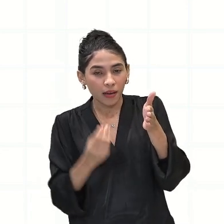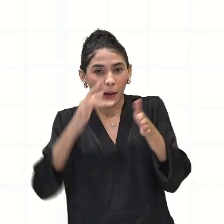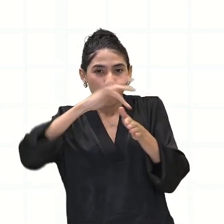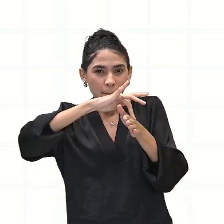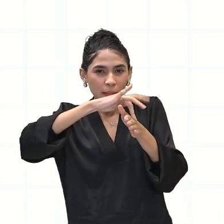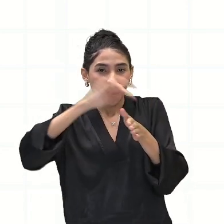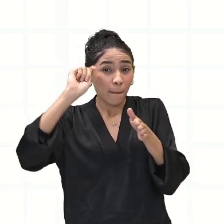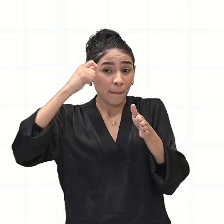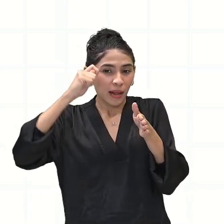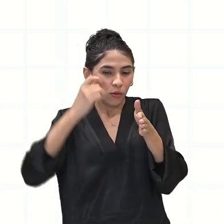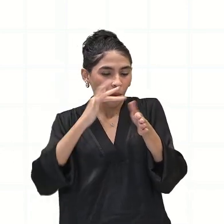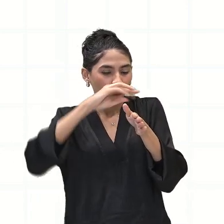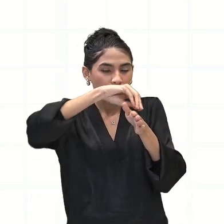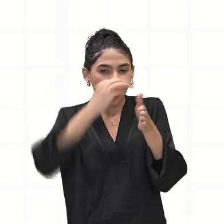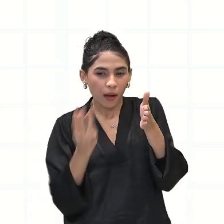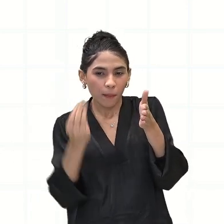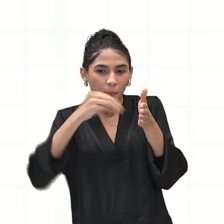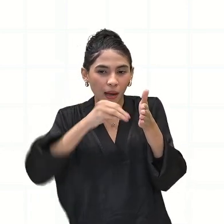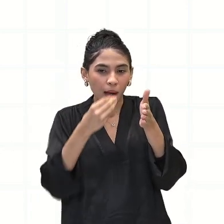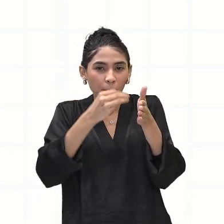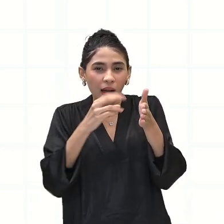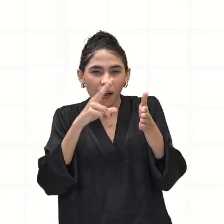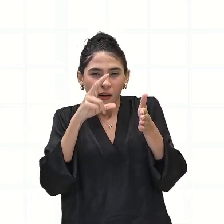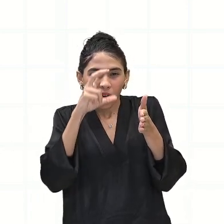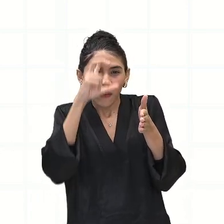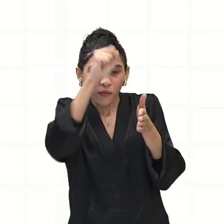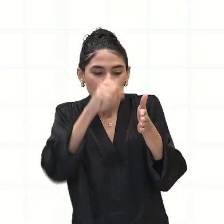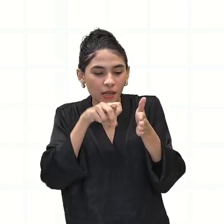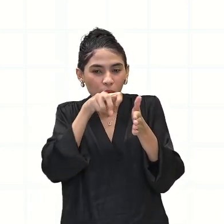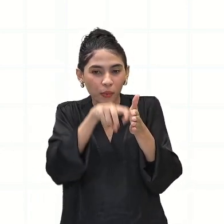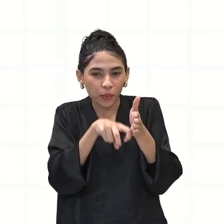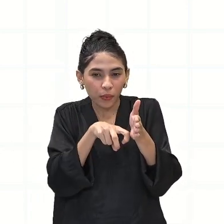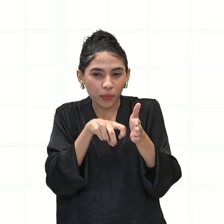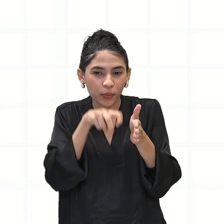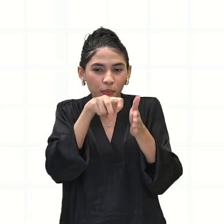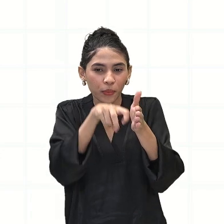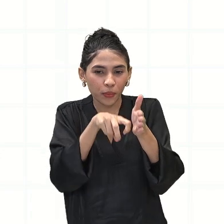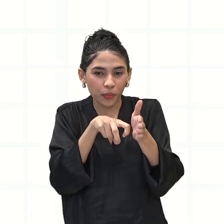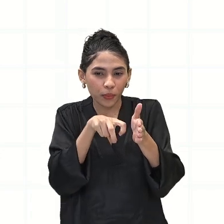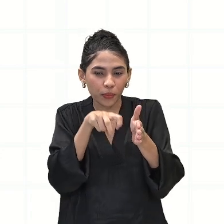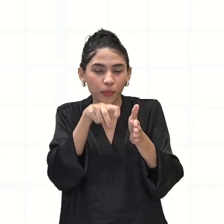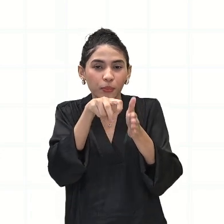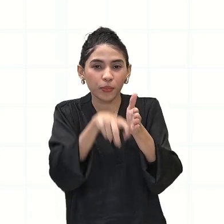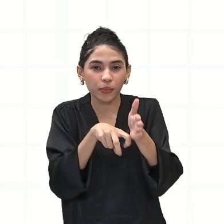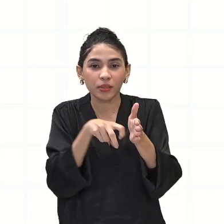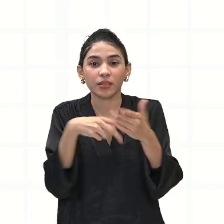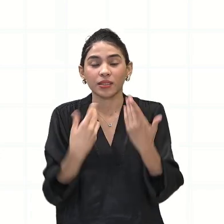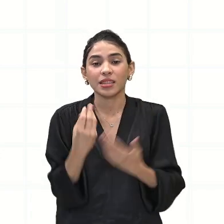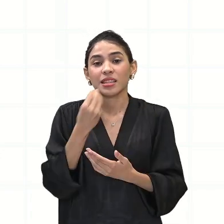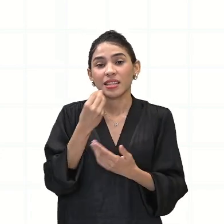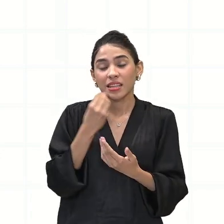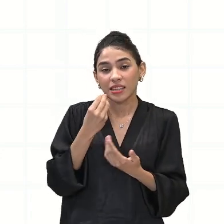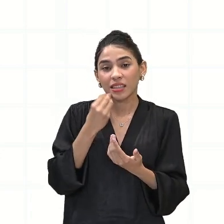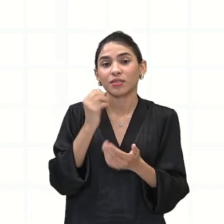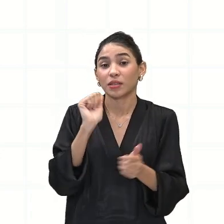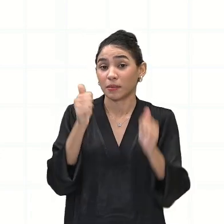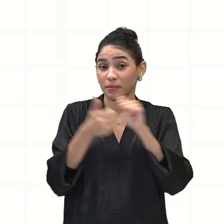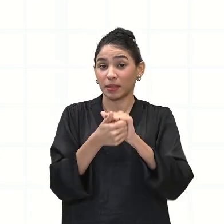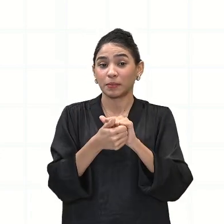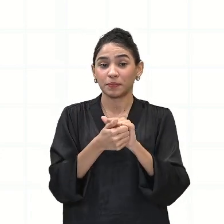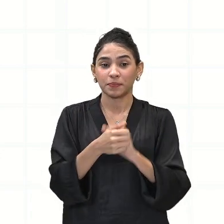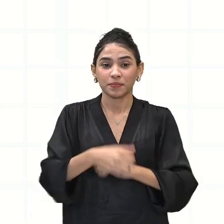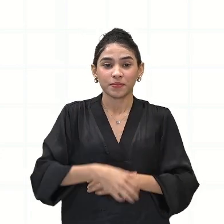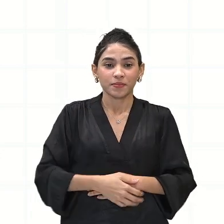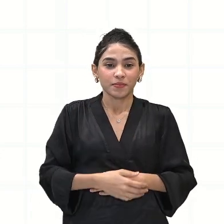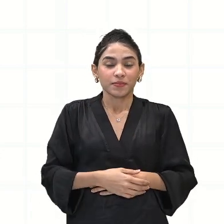ganhe força, só que ele não deixou de lado a musicalidade, tentando reproduzir a nossa Maria Fumaça. Isso